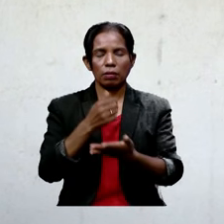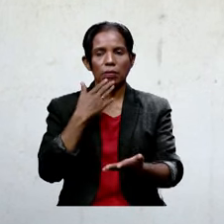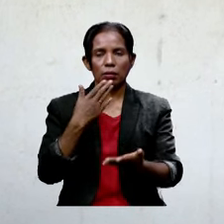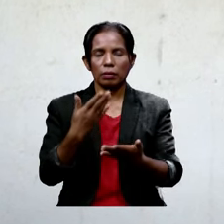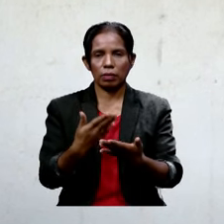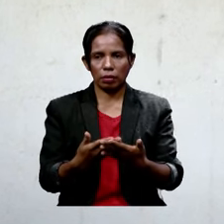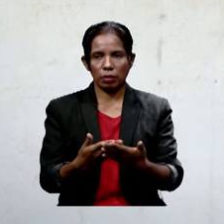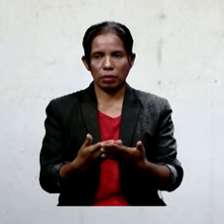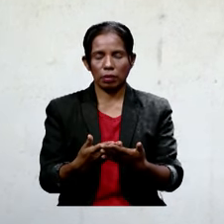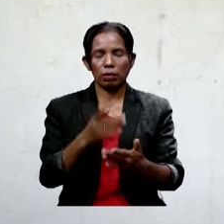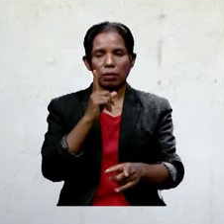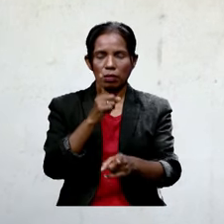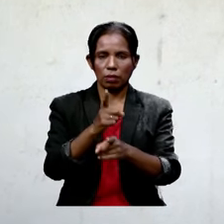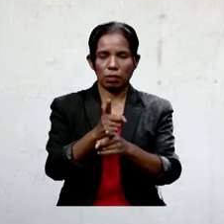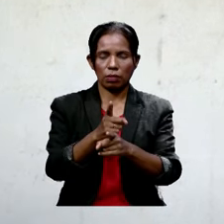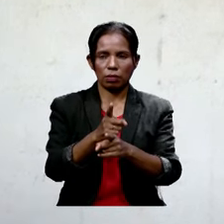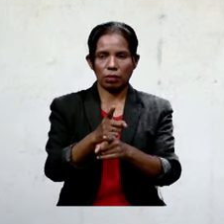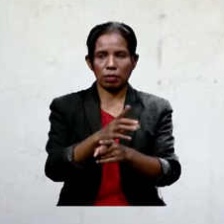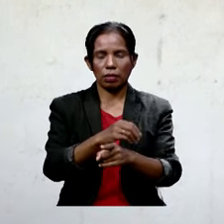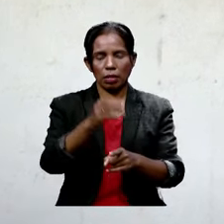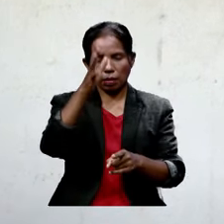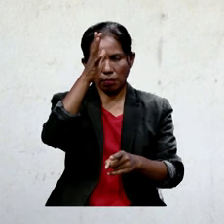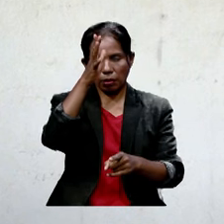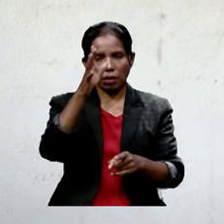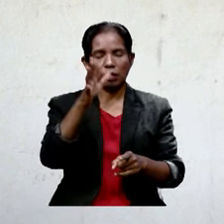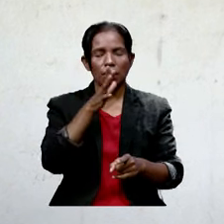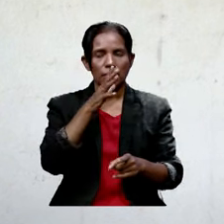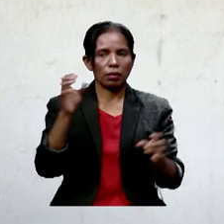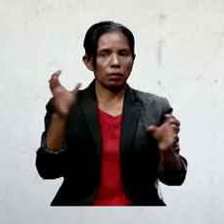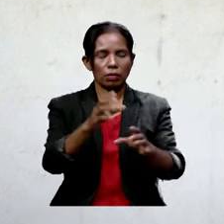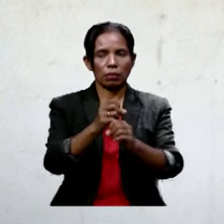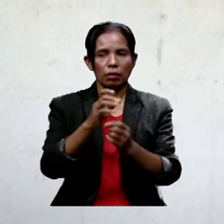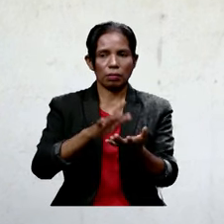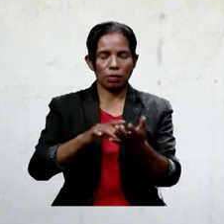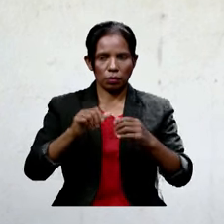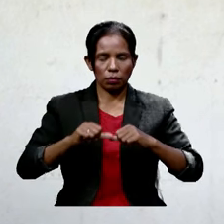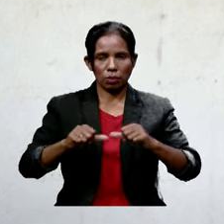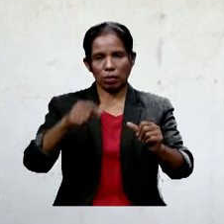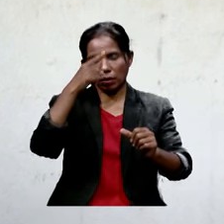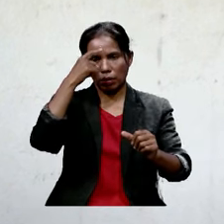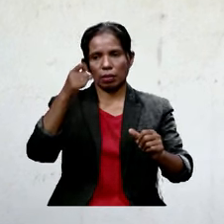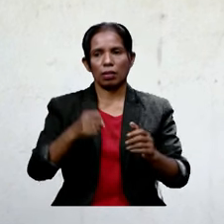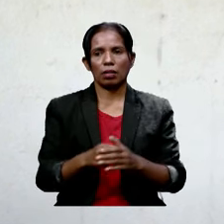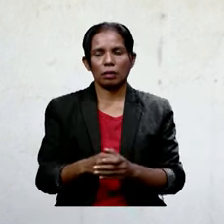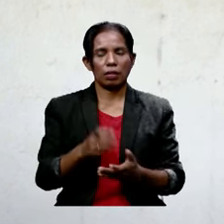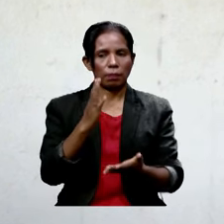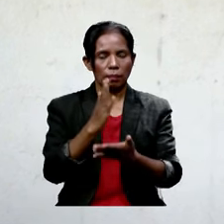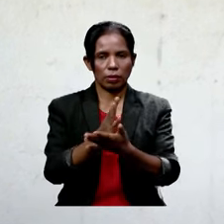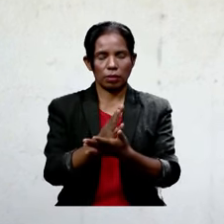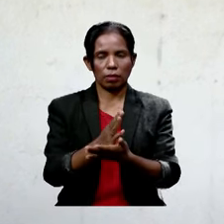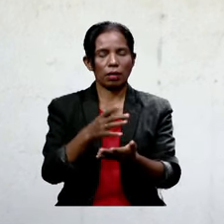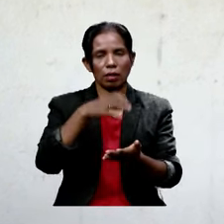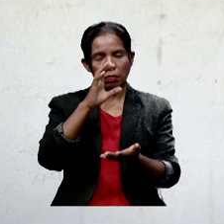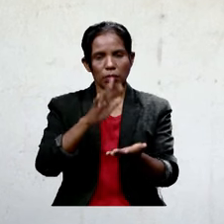dia rolos ne inamos la mai atu foti fala e moru continuasan ta manema nem parado te